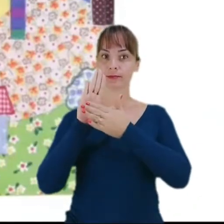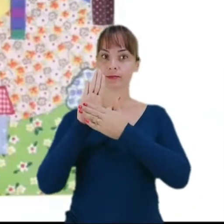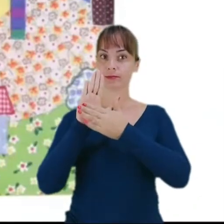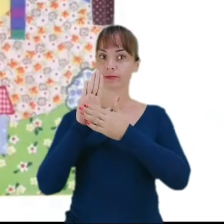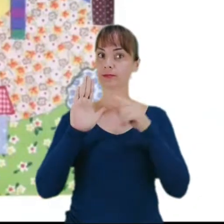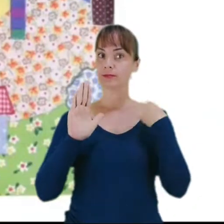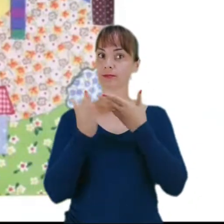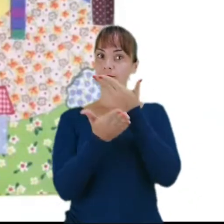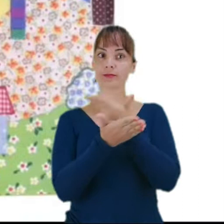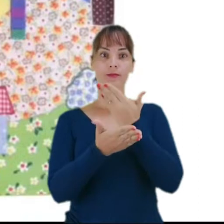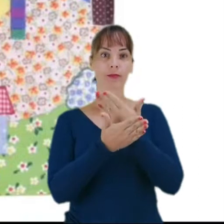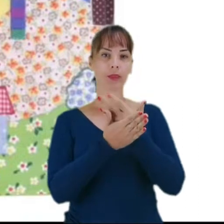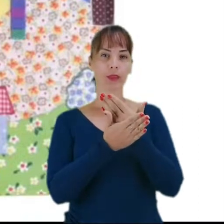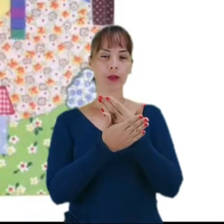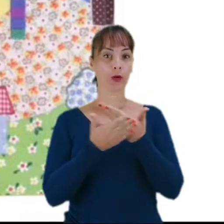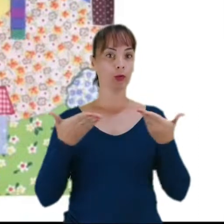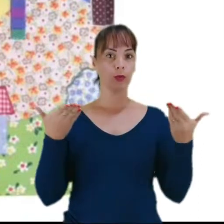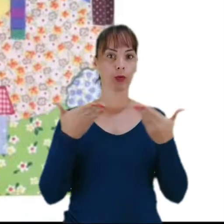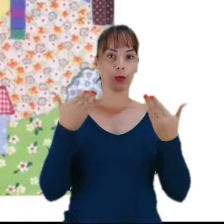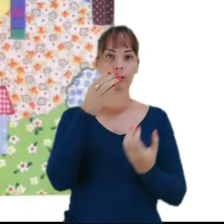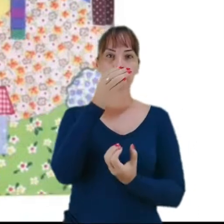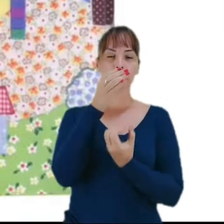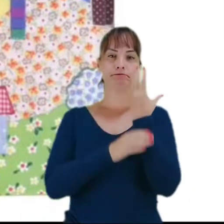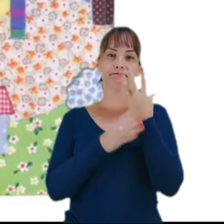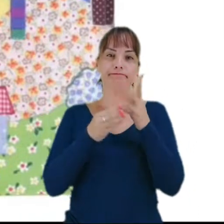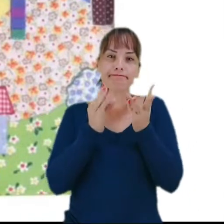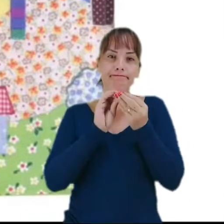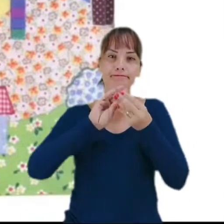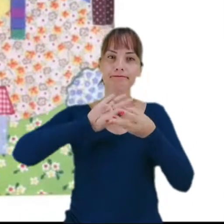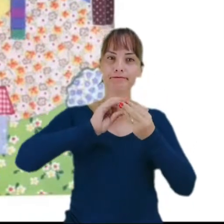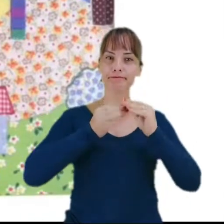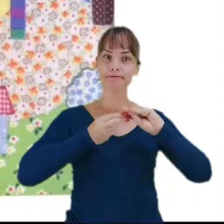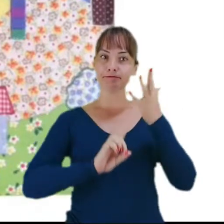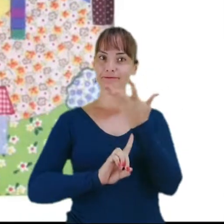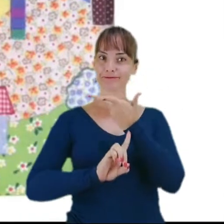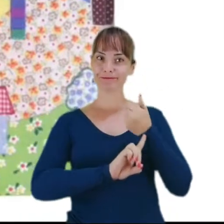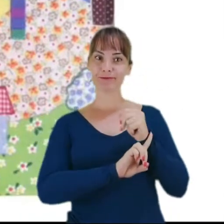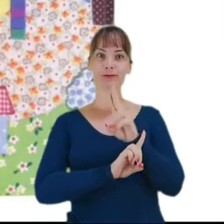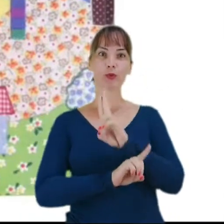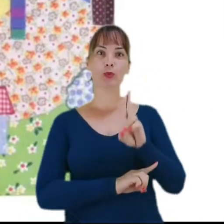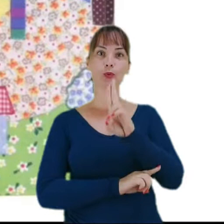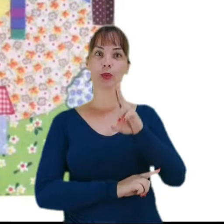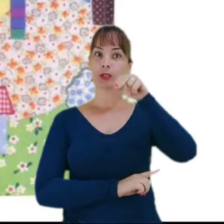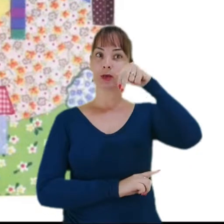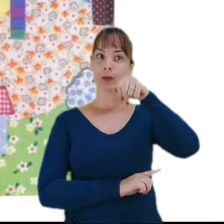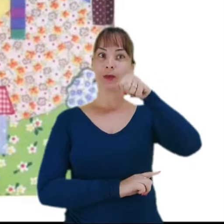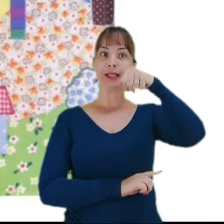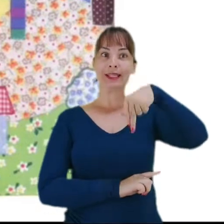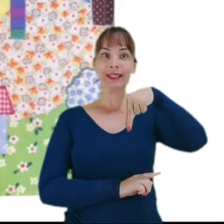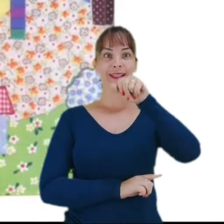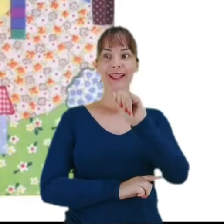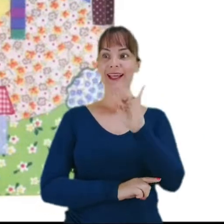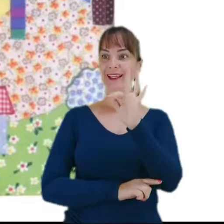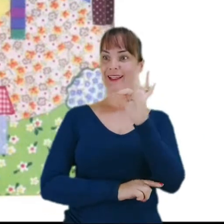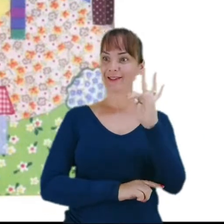nossa aula de hoje é criar uma composição artística a partir da arte naif. A professora